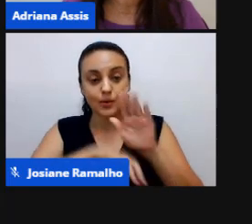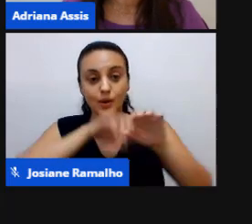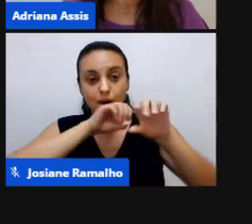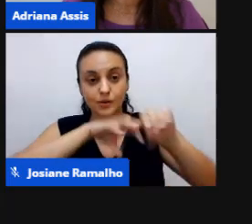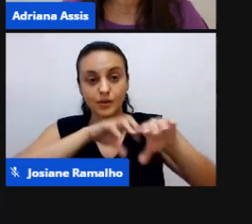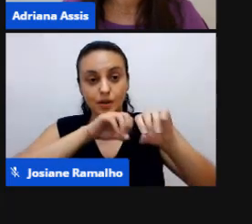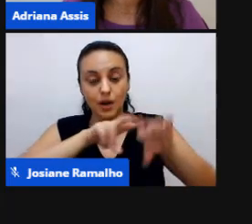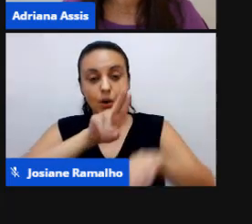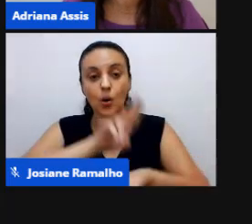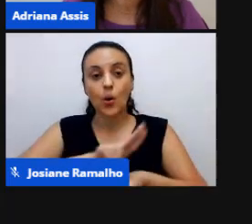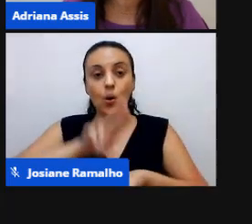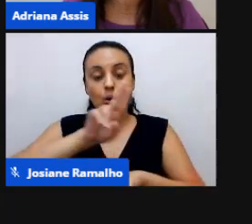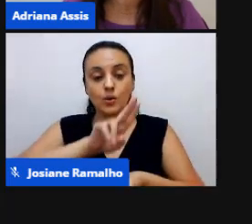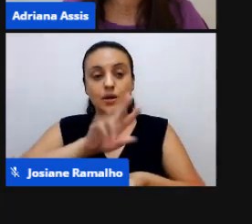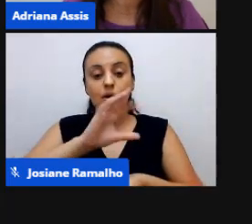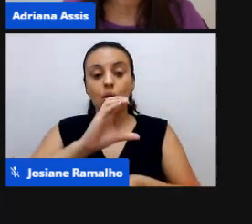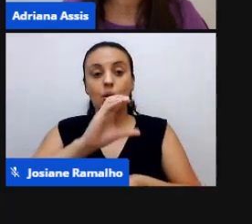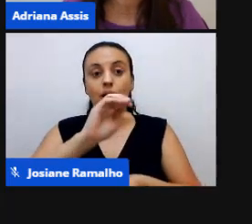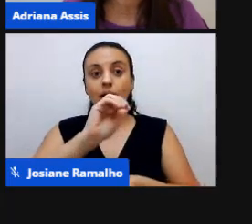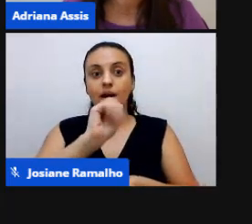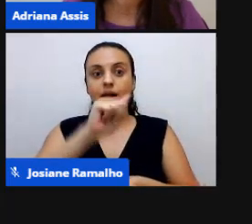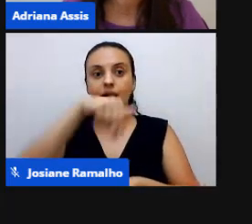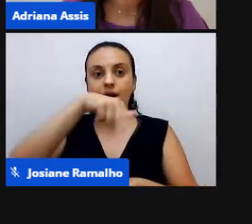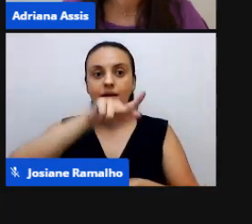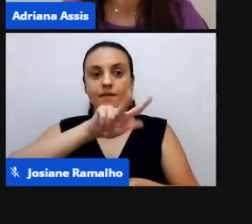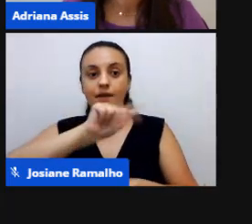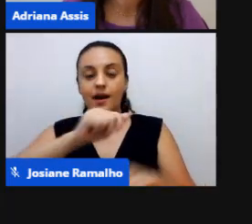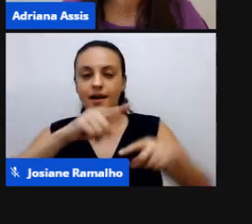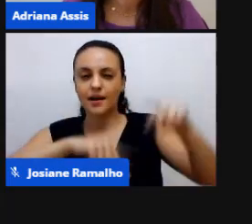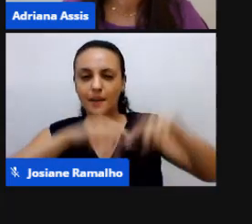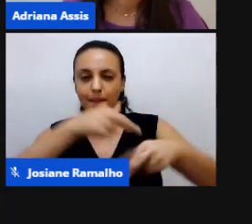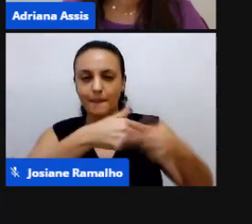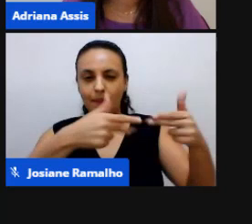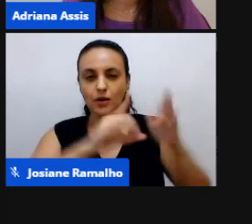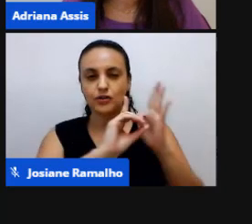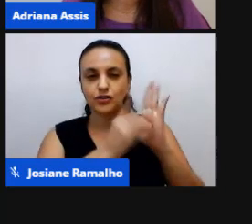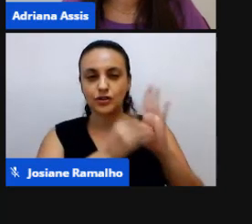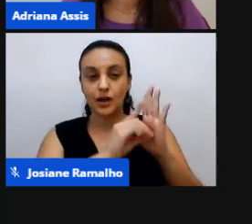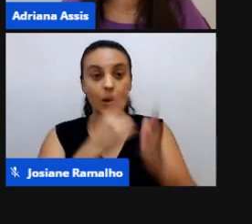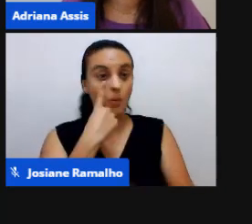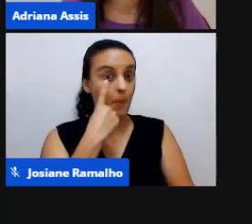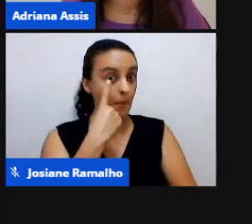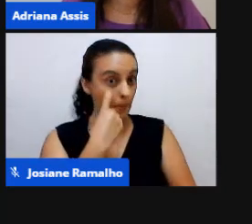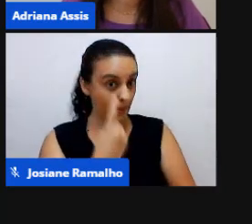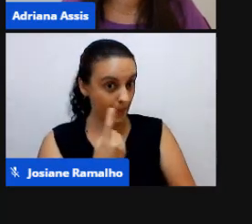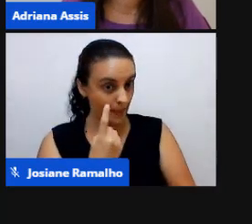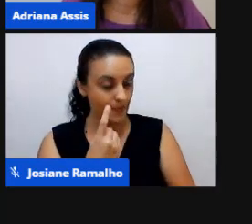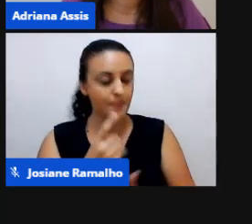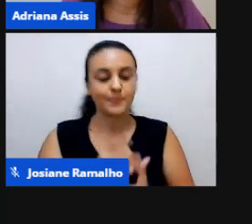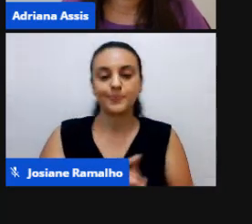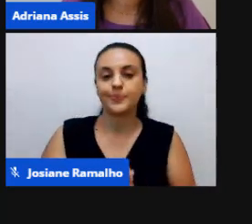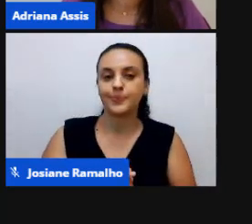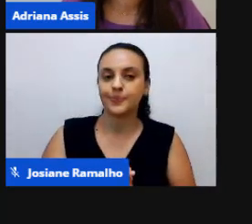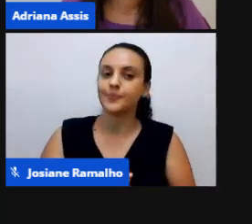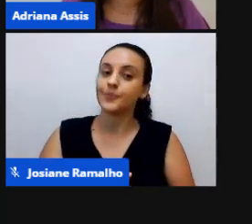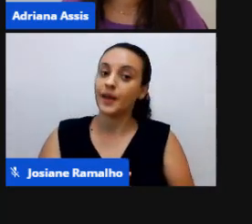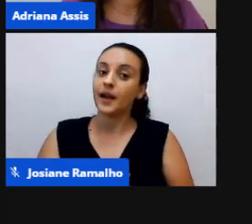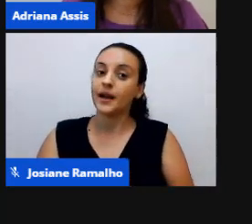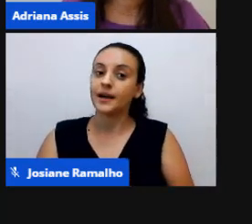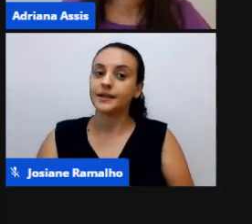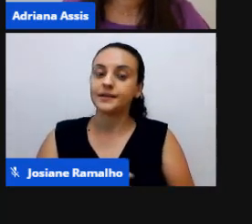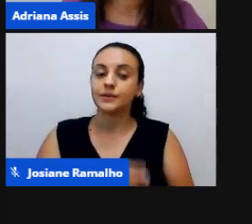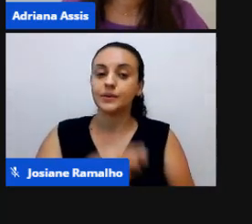ferramenta digital muito interessante. Em nosso terceiro momento deste encontro,